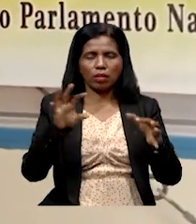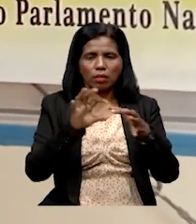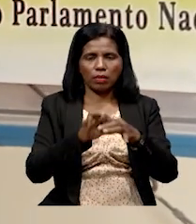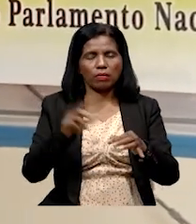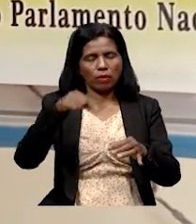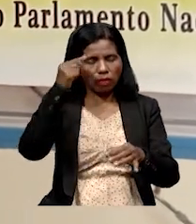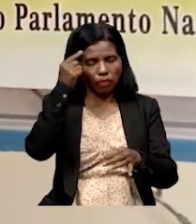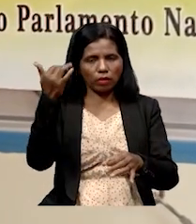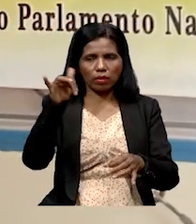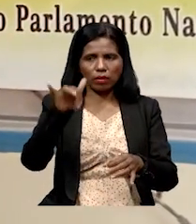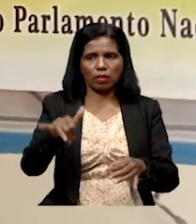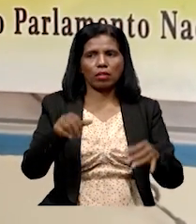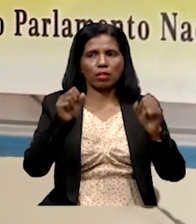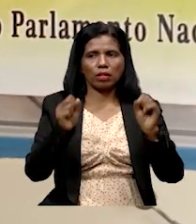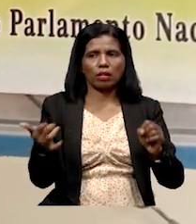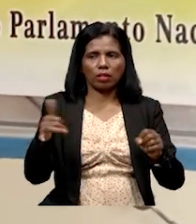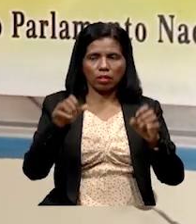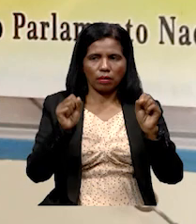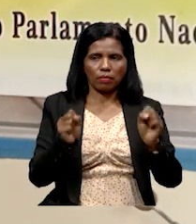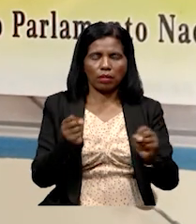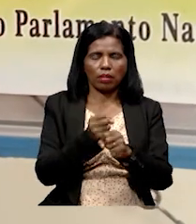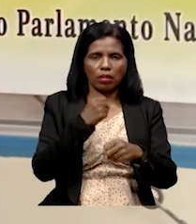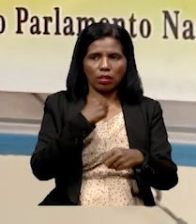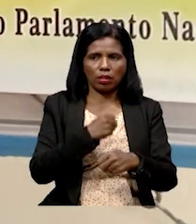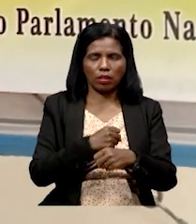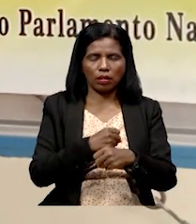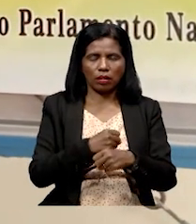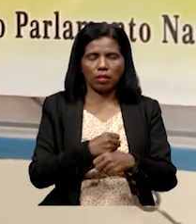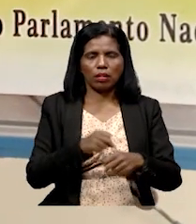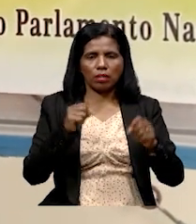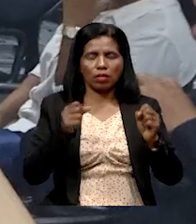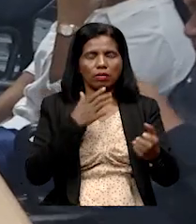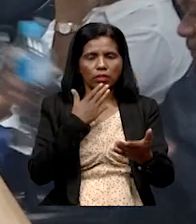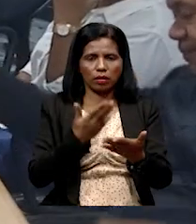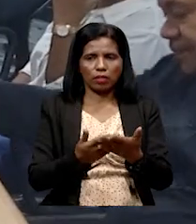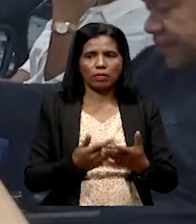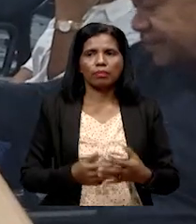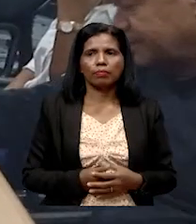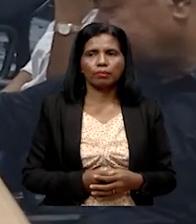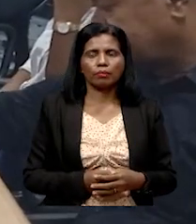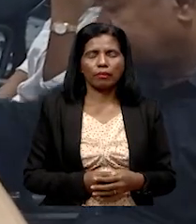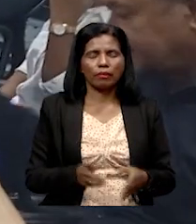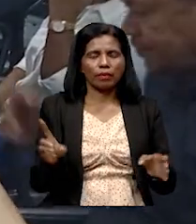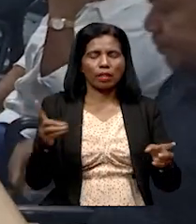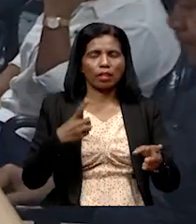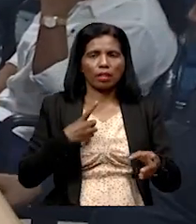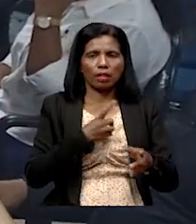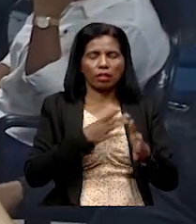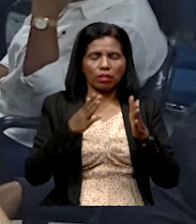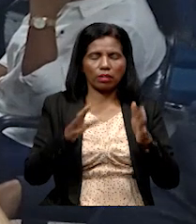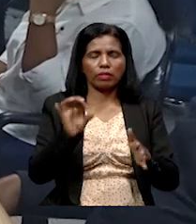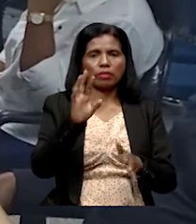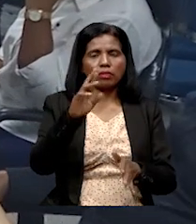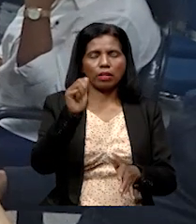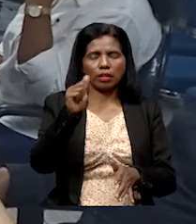ser eleito tutela, a comunidade ser pela a sucessão funcionamento de atividade. Antes, né, deputado Francisco de